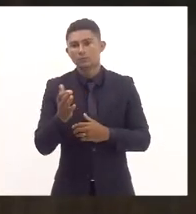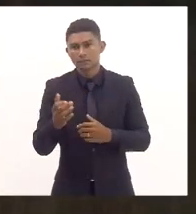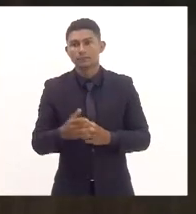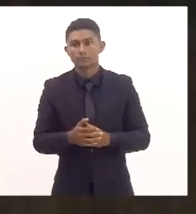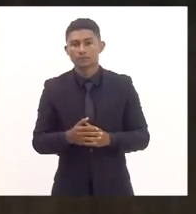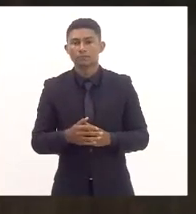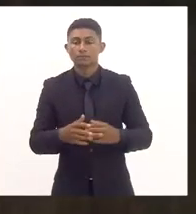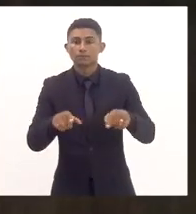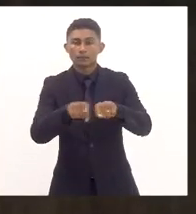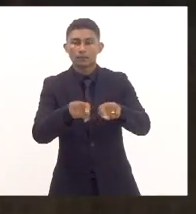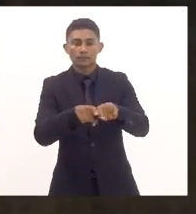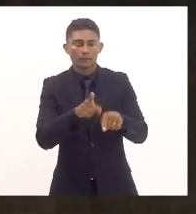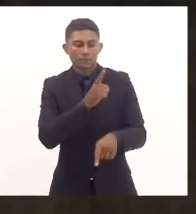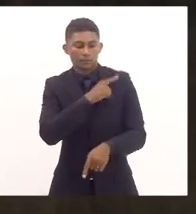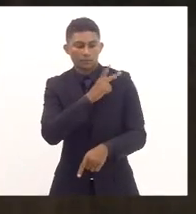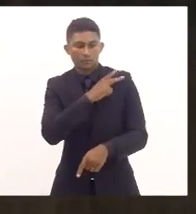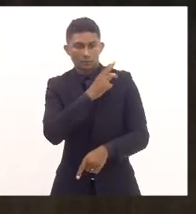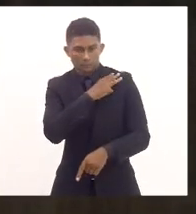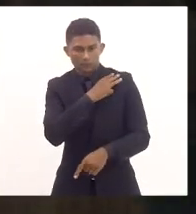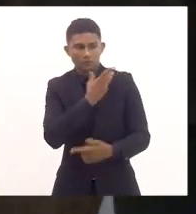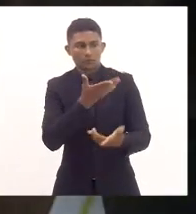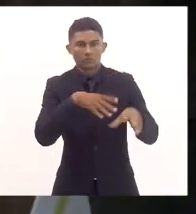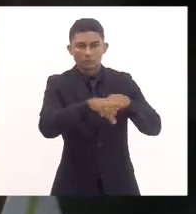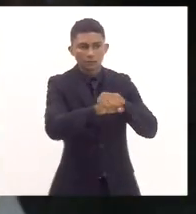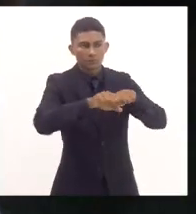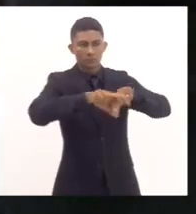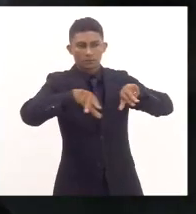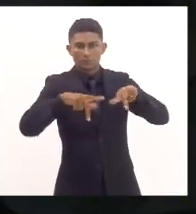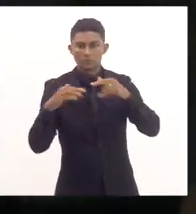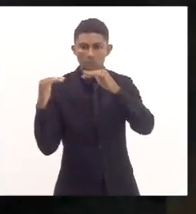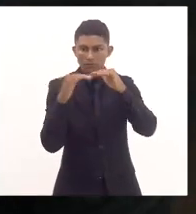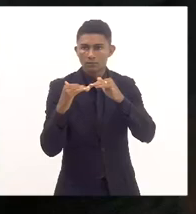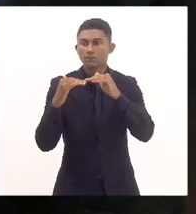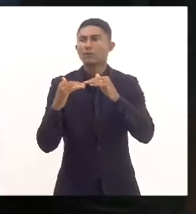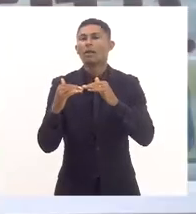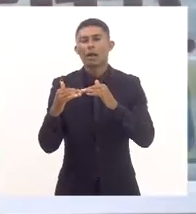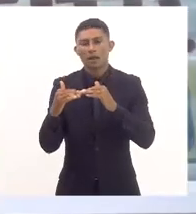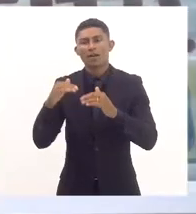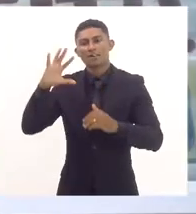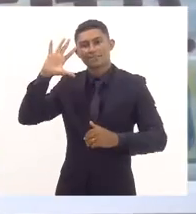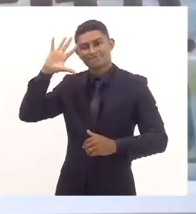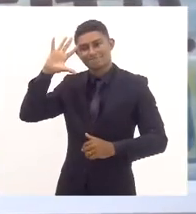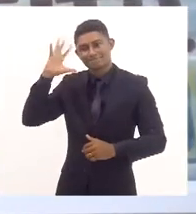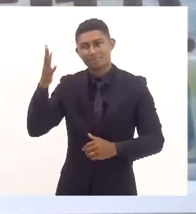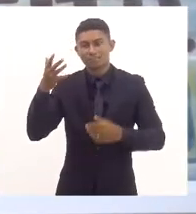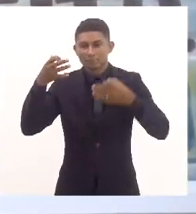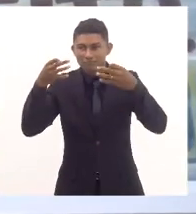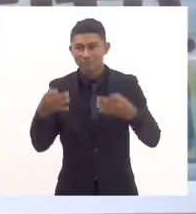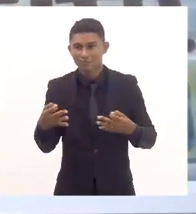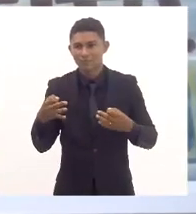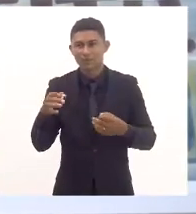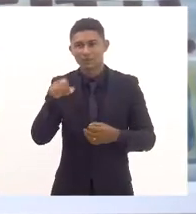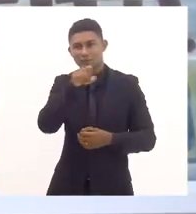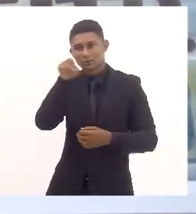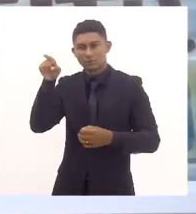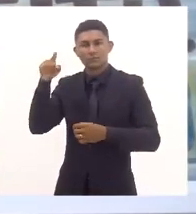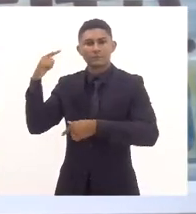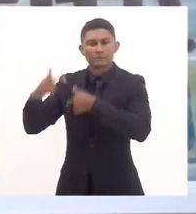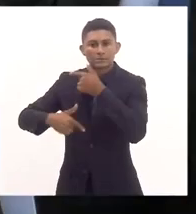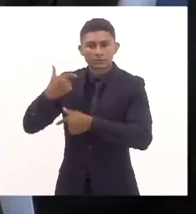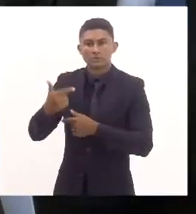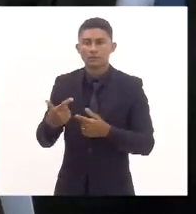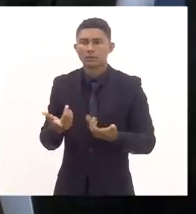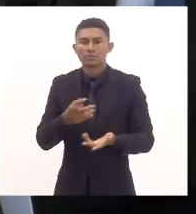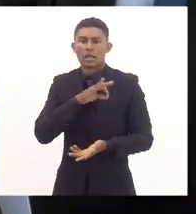na na exigência de escolaridade entre os cabos isso vai resolver para vocês no fluxo da carreira né não